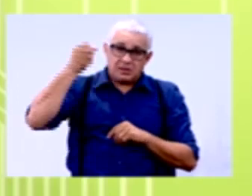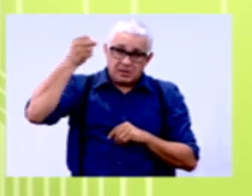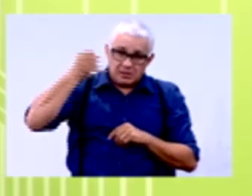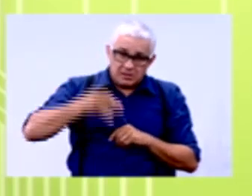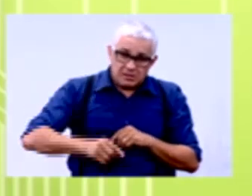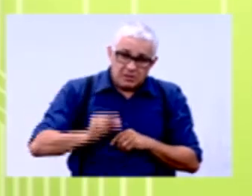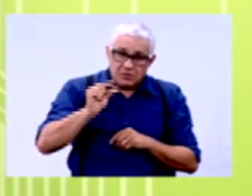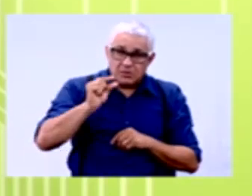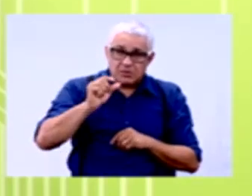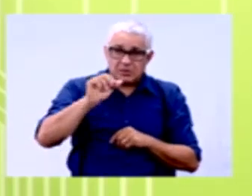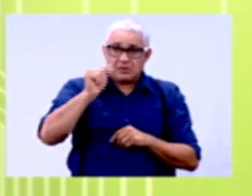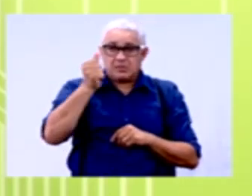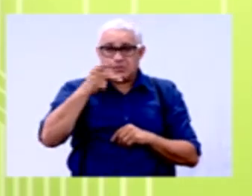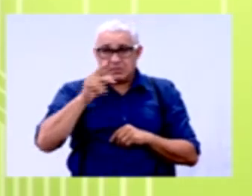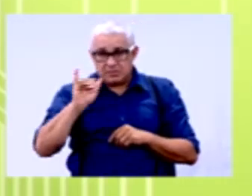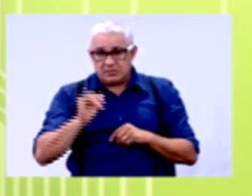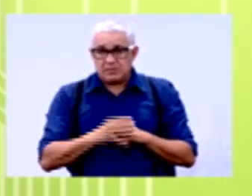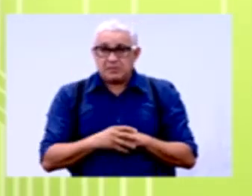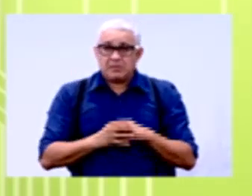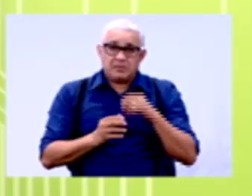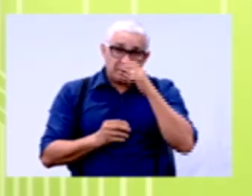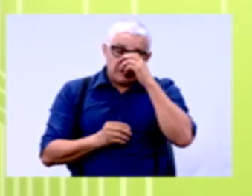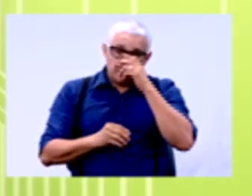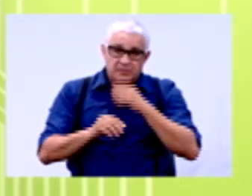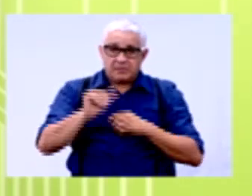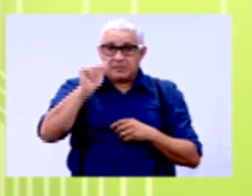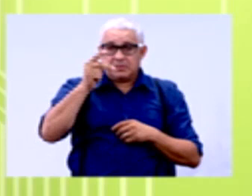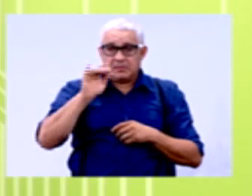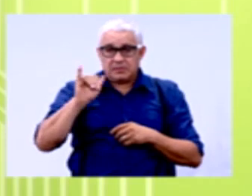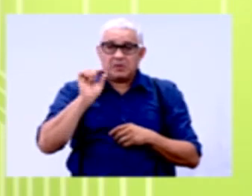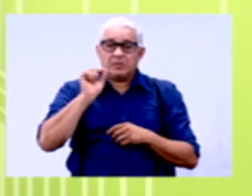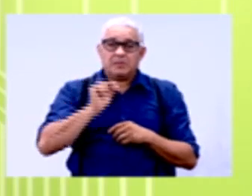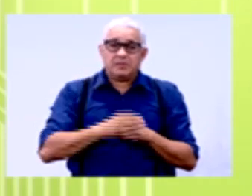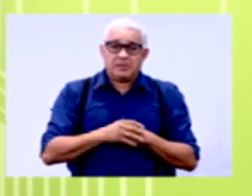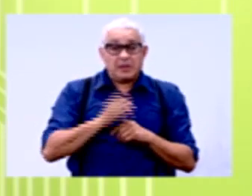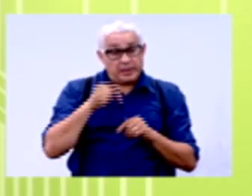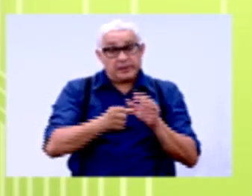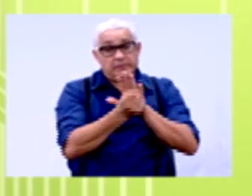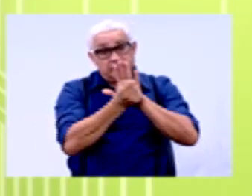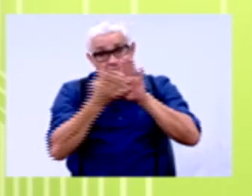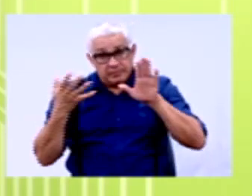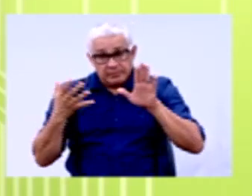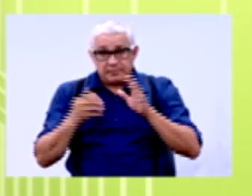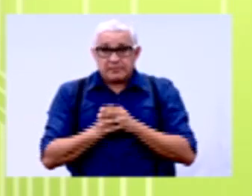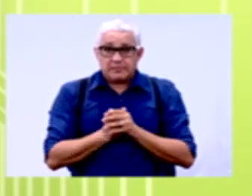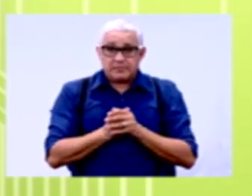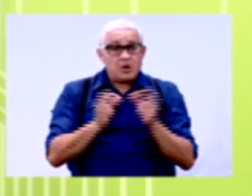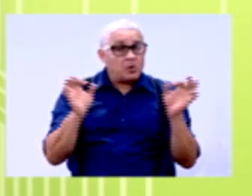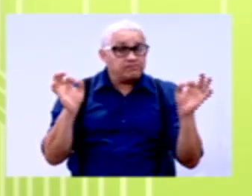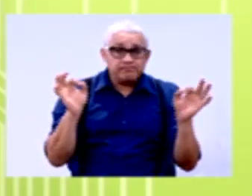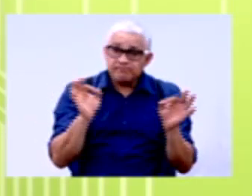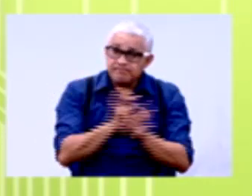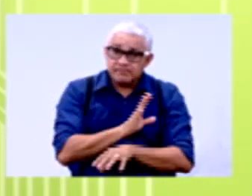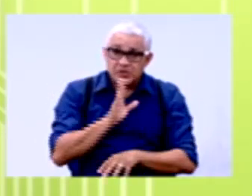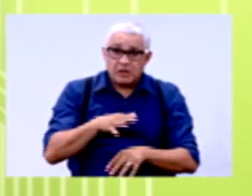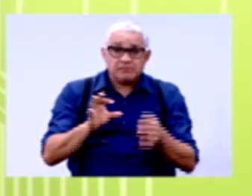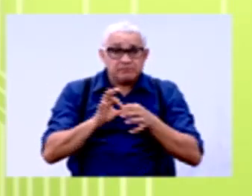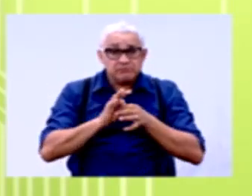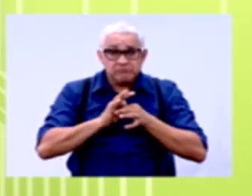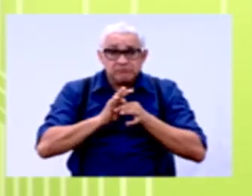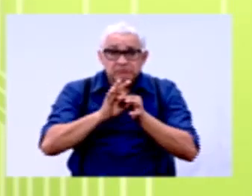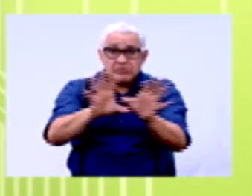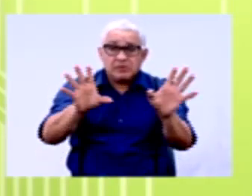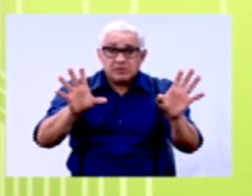pouco sobre a API, né, aqui. Então, a API nada mais é do que uma aplicação pronta, já